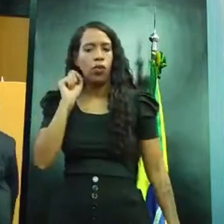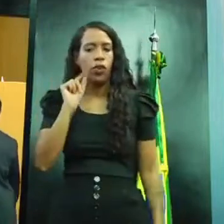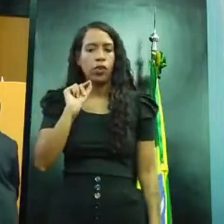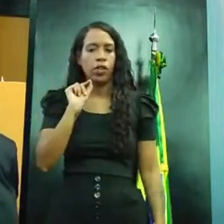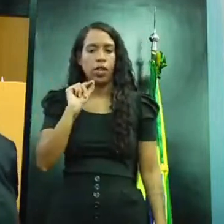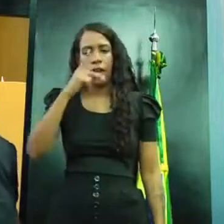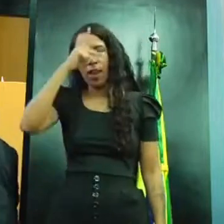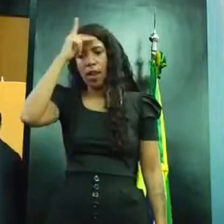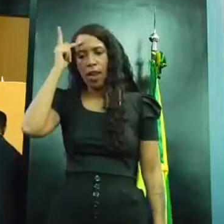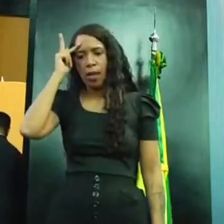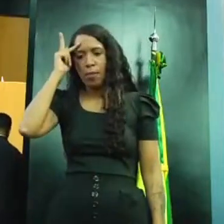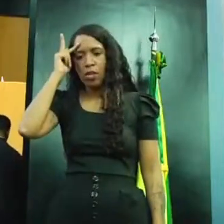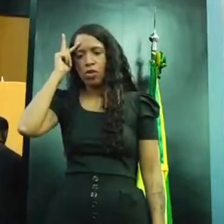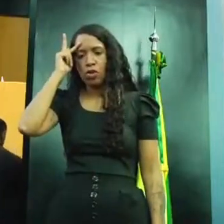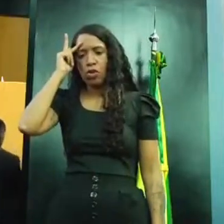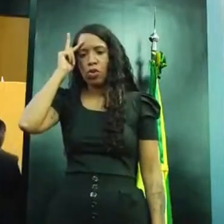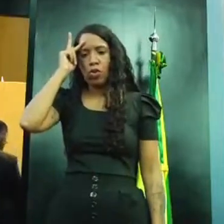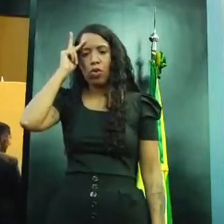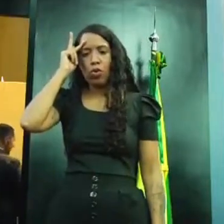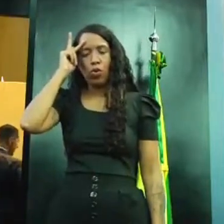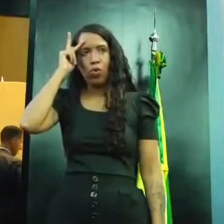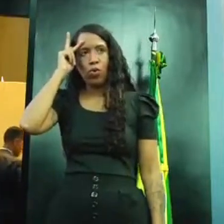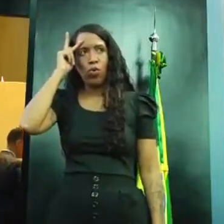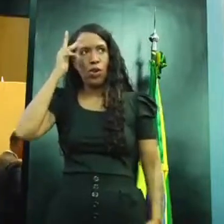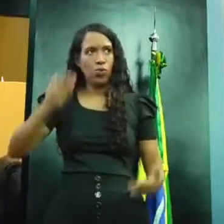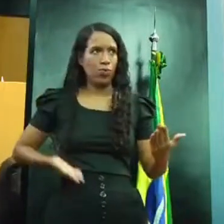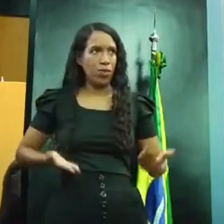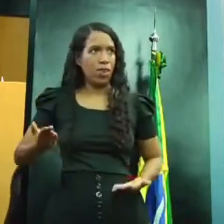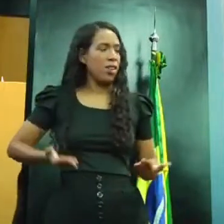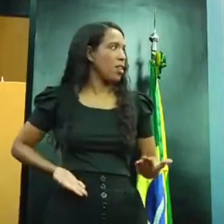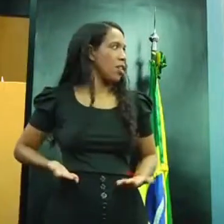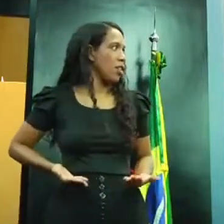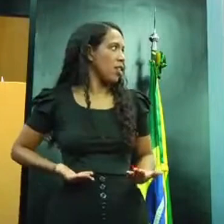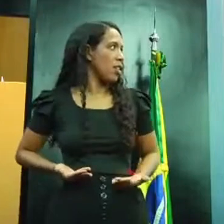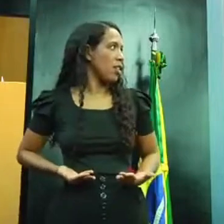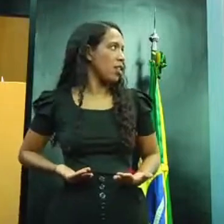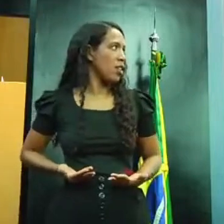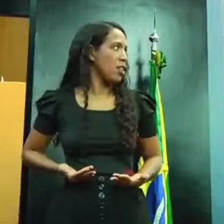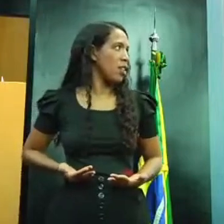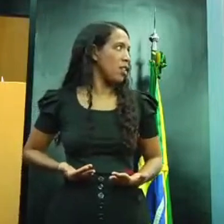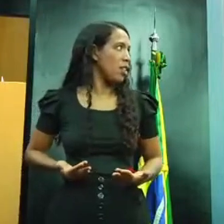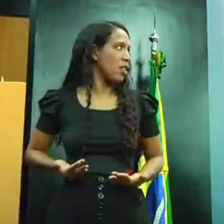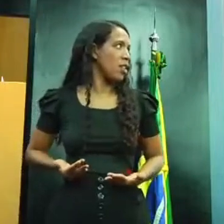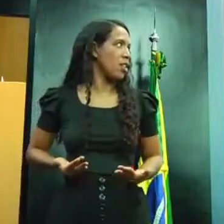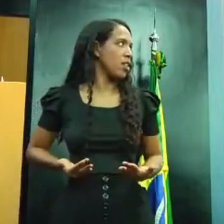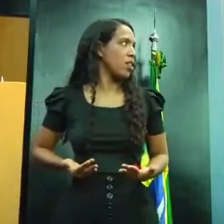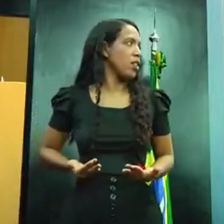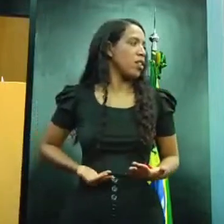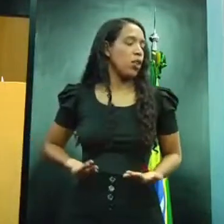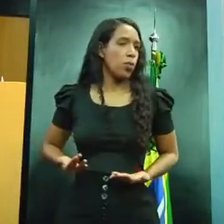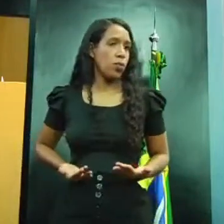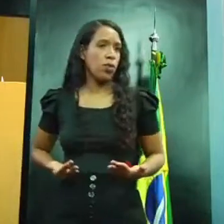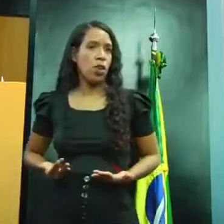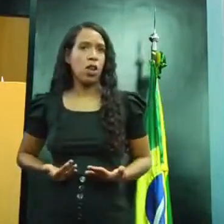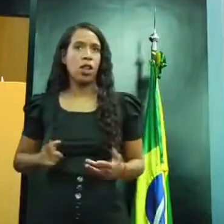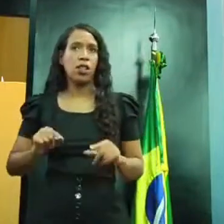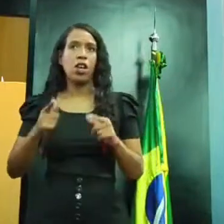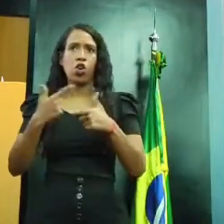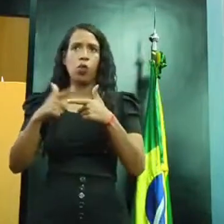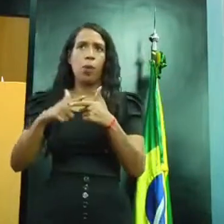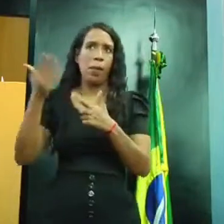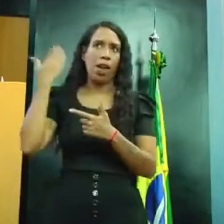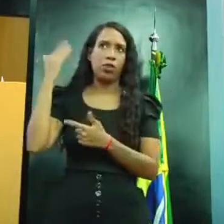que os gestores públicos, pós essa onda obscurantista que cobriu o